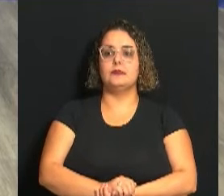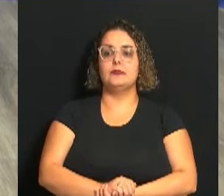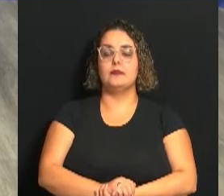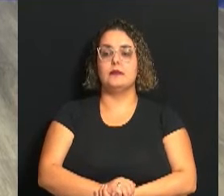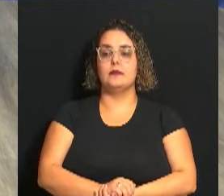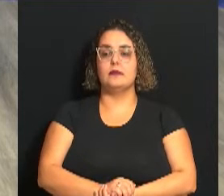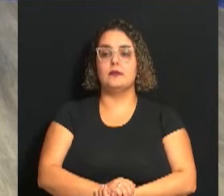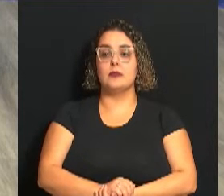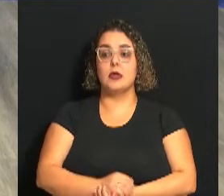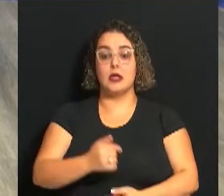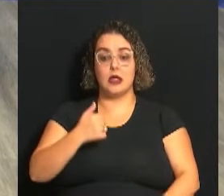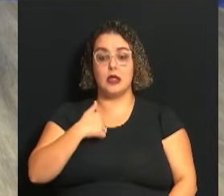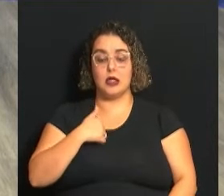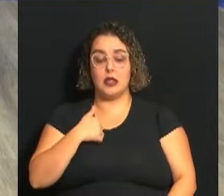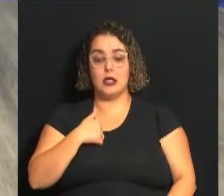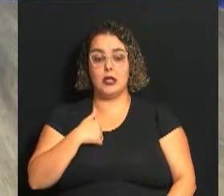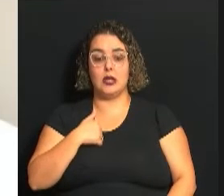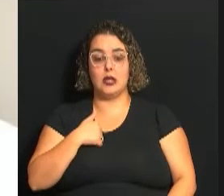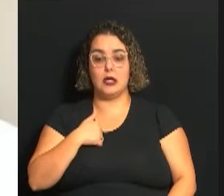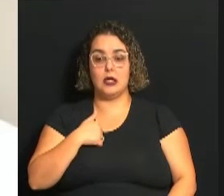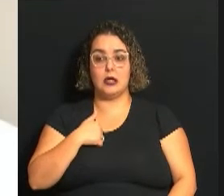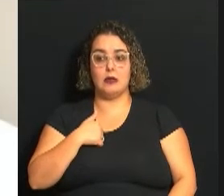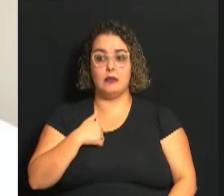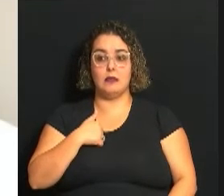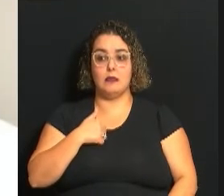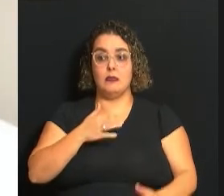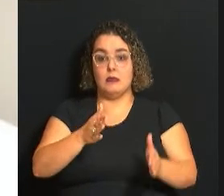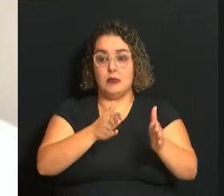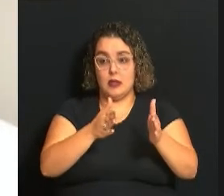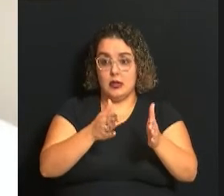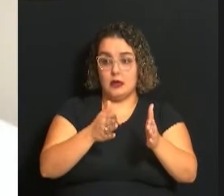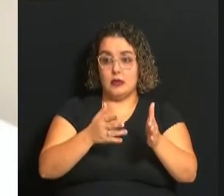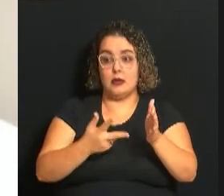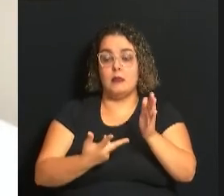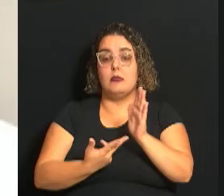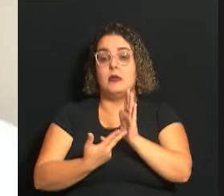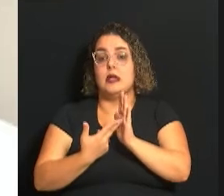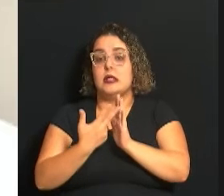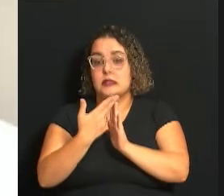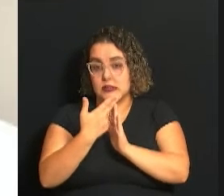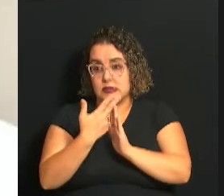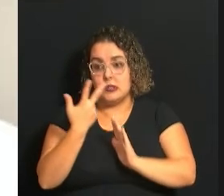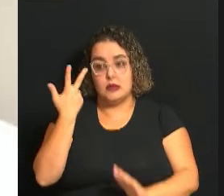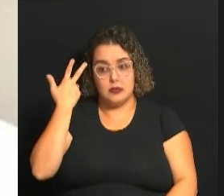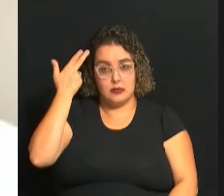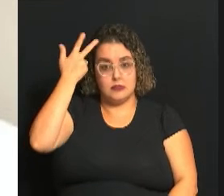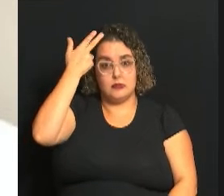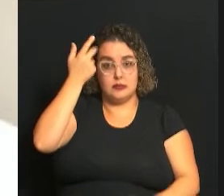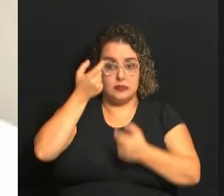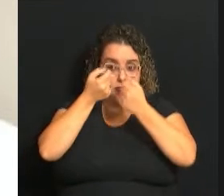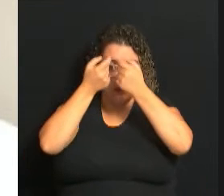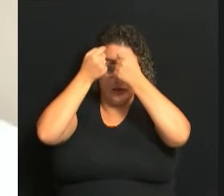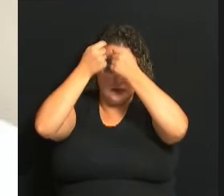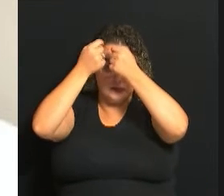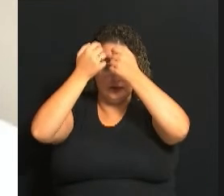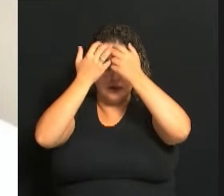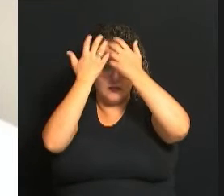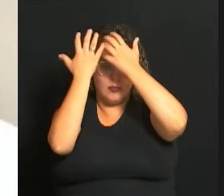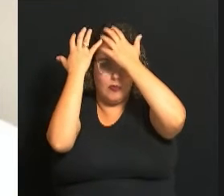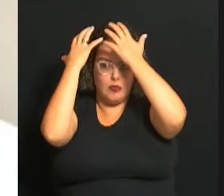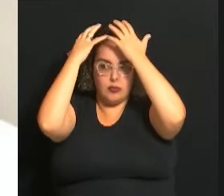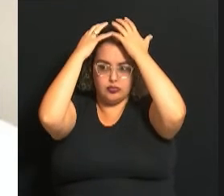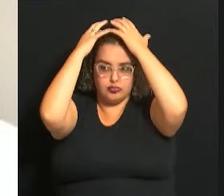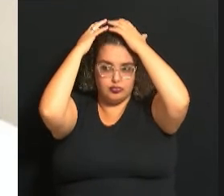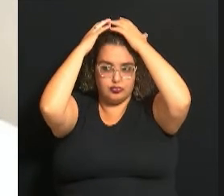Eu fui, né, primariamente para a cirurgia. Como o tumor ele já estava recobrindo